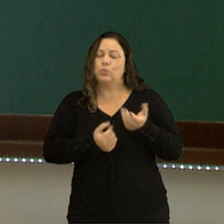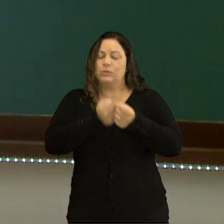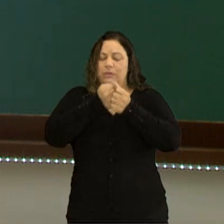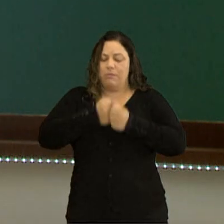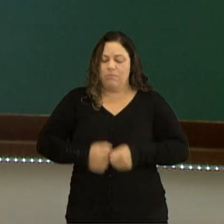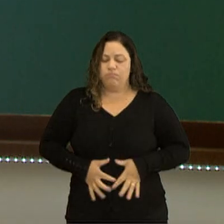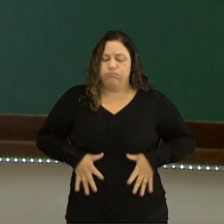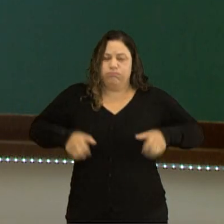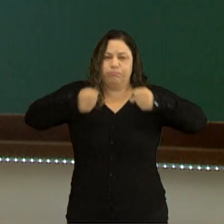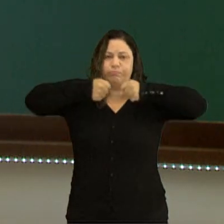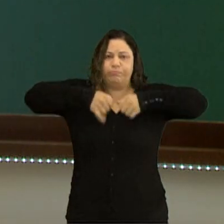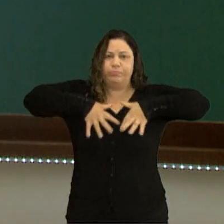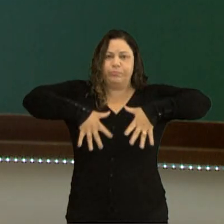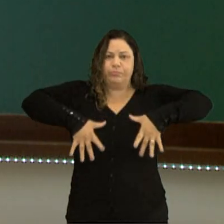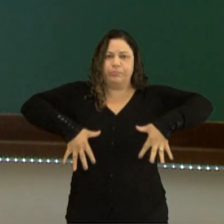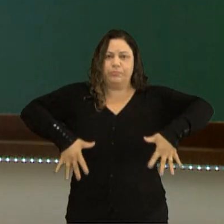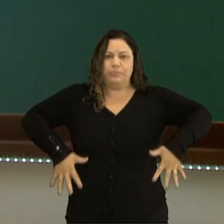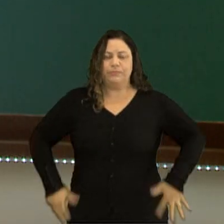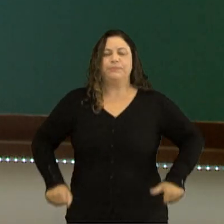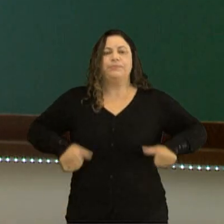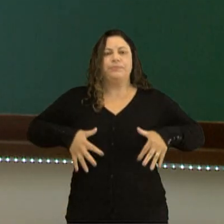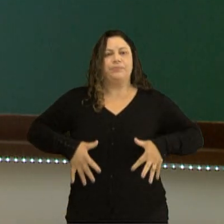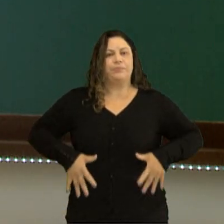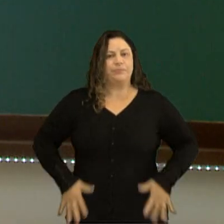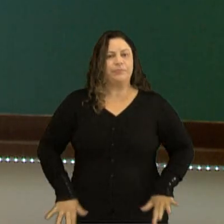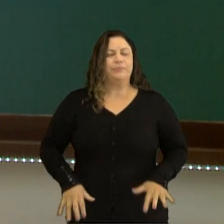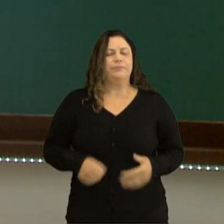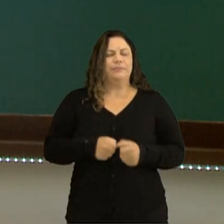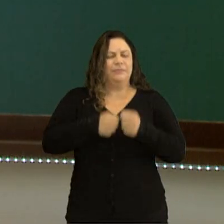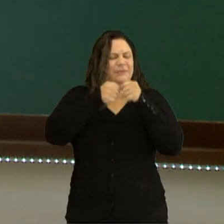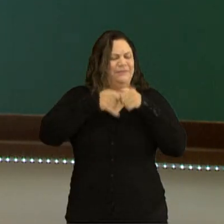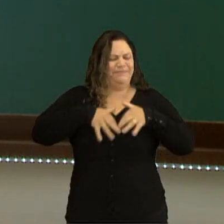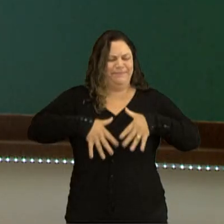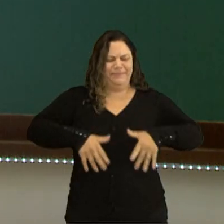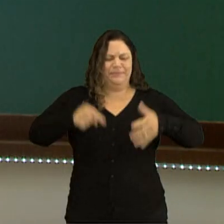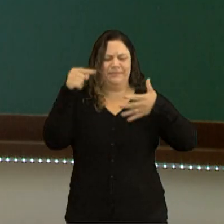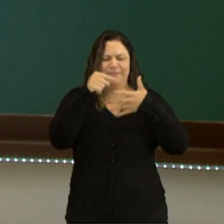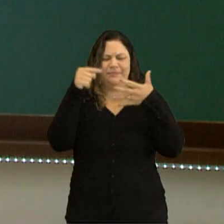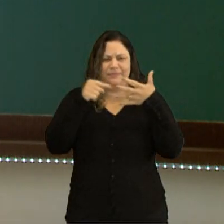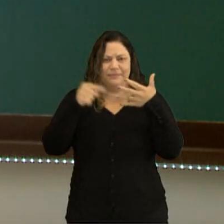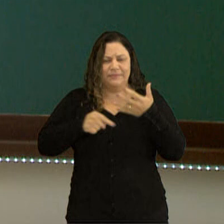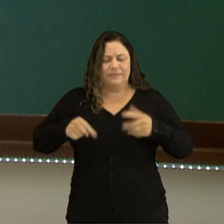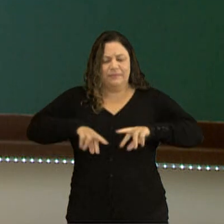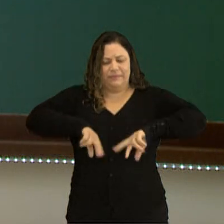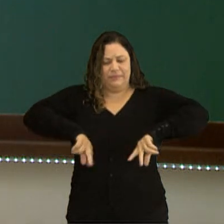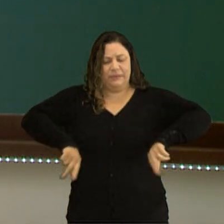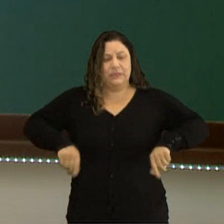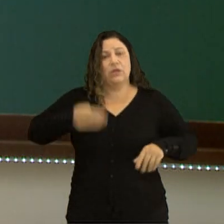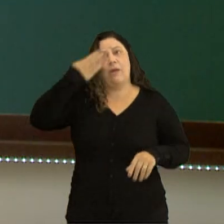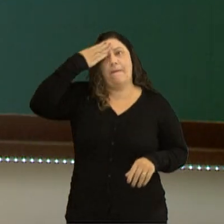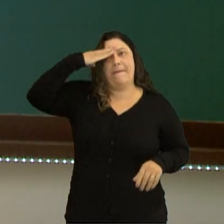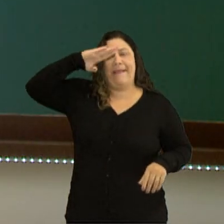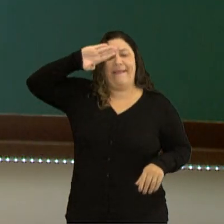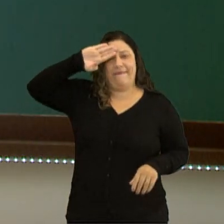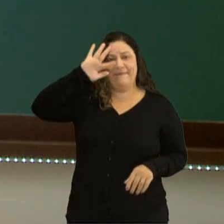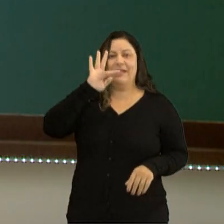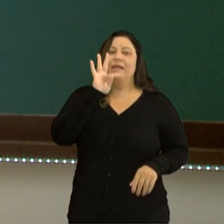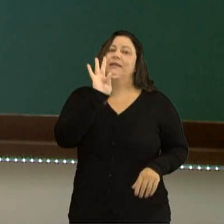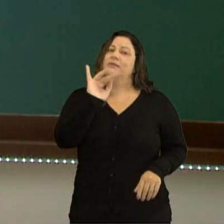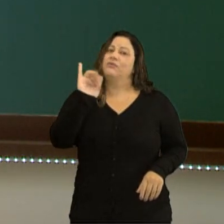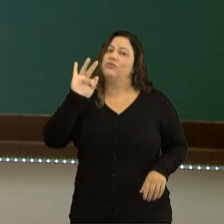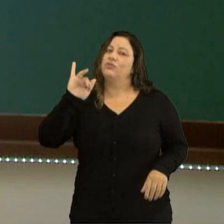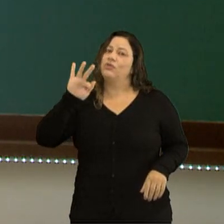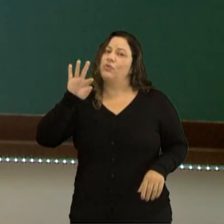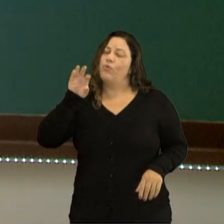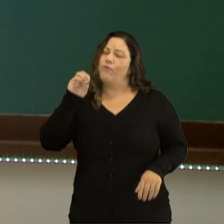pelo corpo todo, acometendo diferentes órgãos. Por isso que a febre tifoide, ela é uma